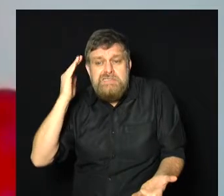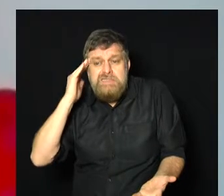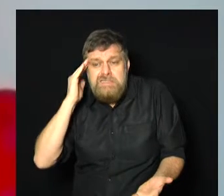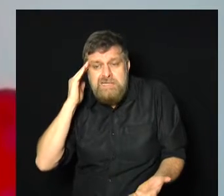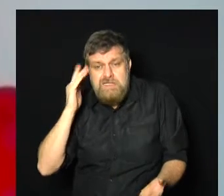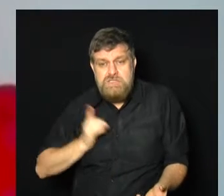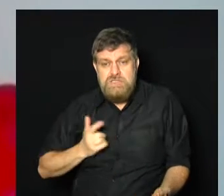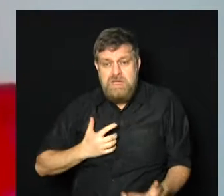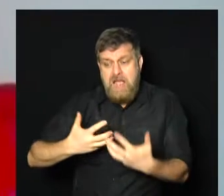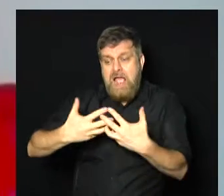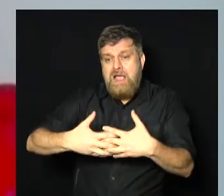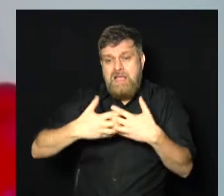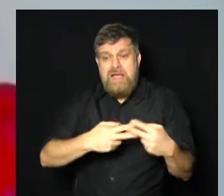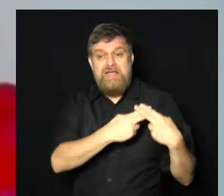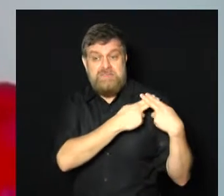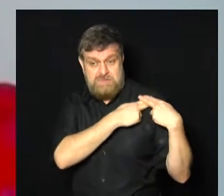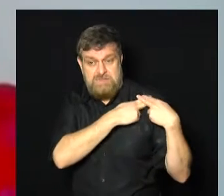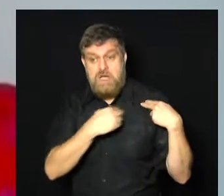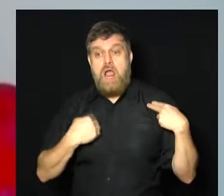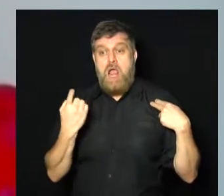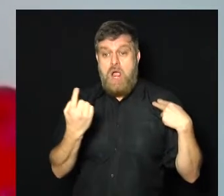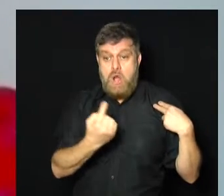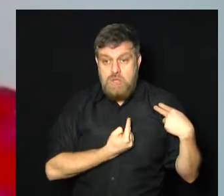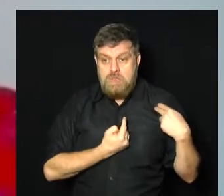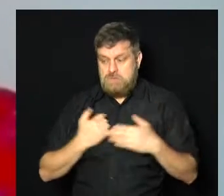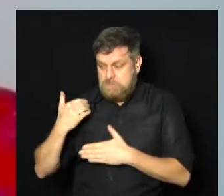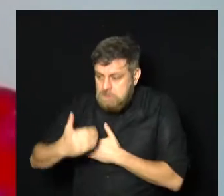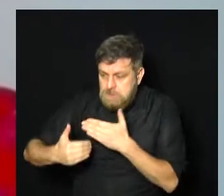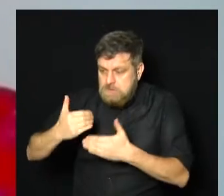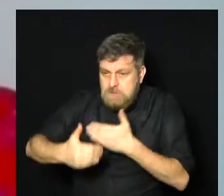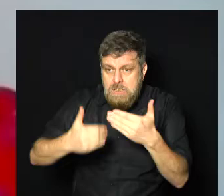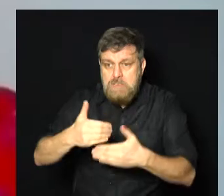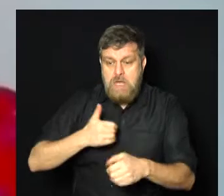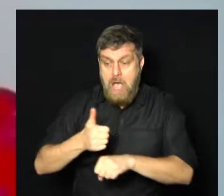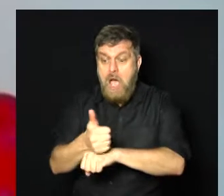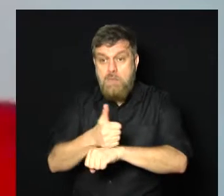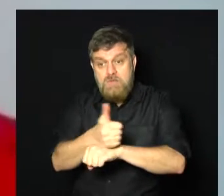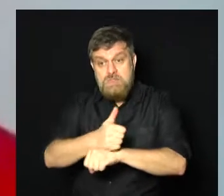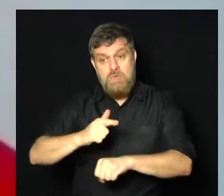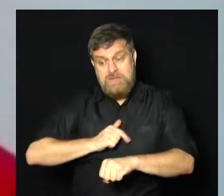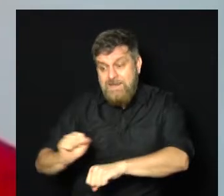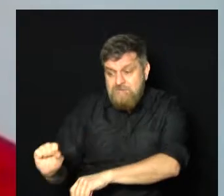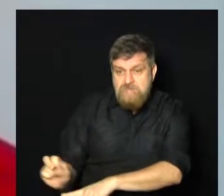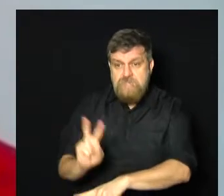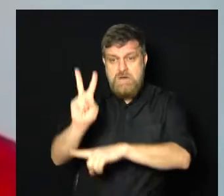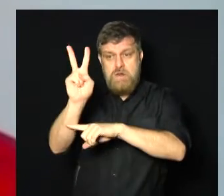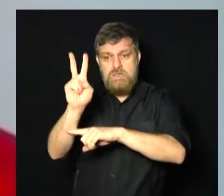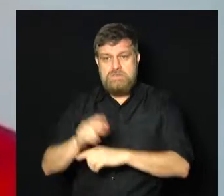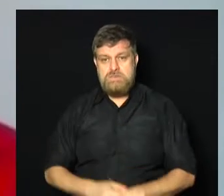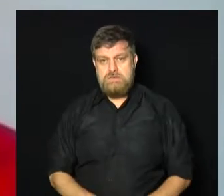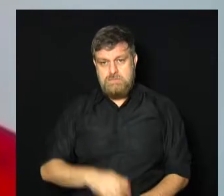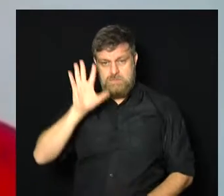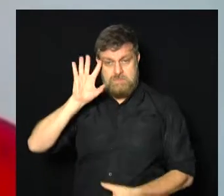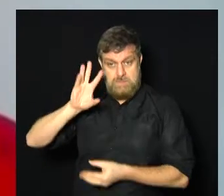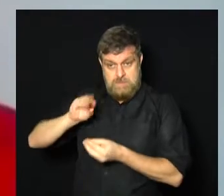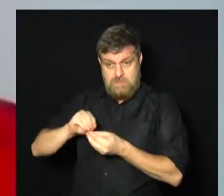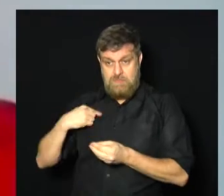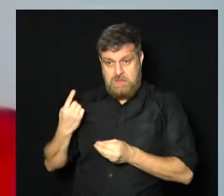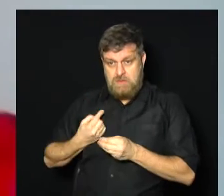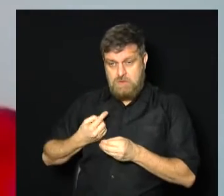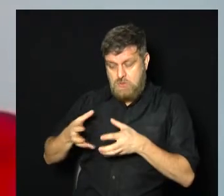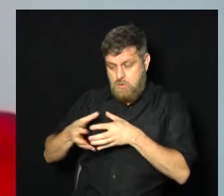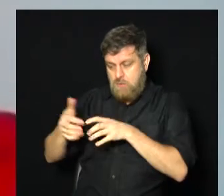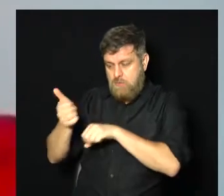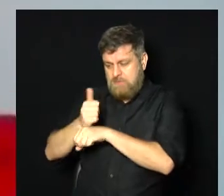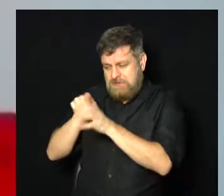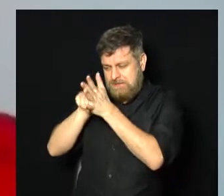os passos que demos na direção da nossa valorização. A minha fala é o resultado das pesquisas que a nossa categoria